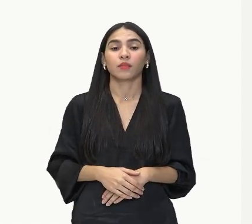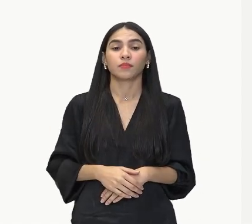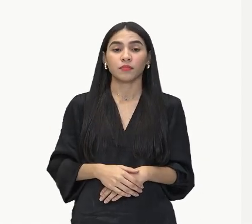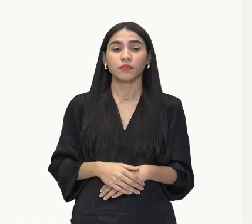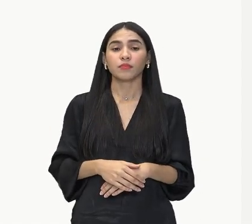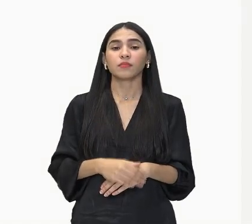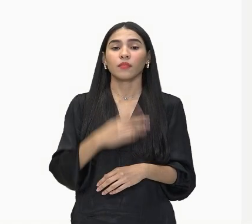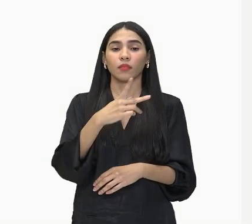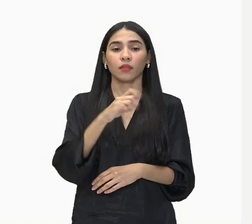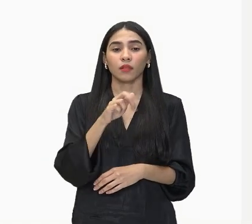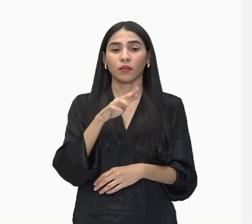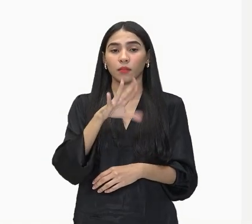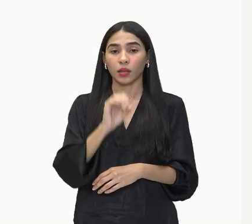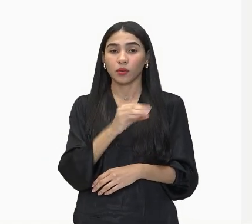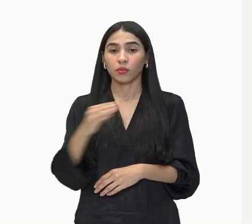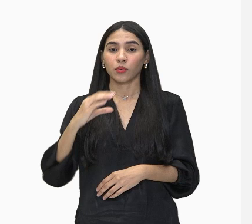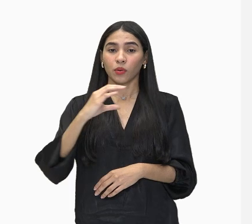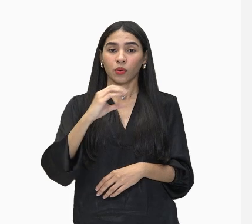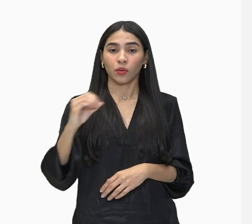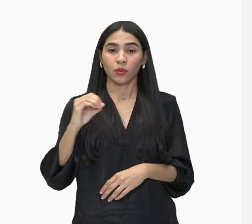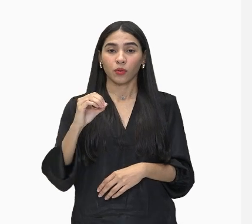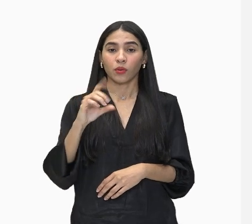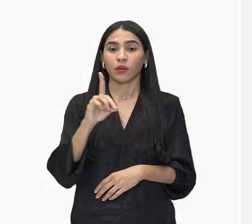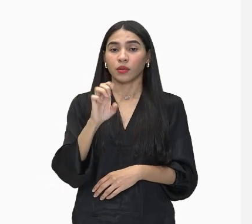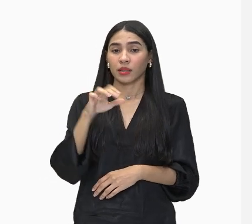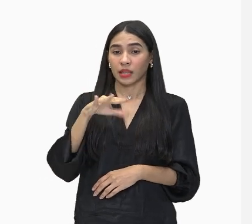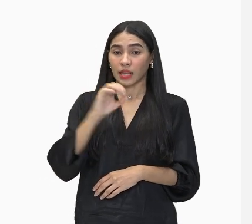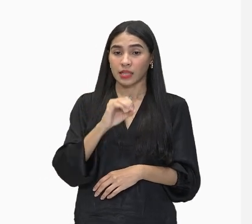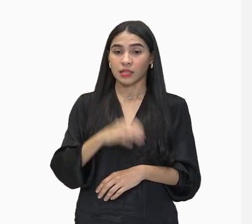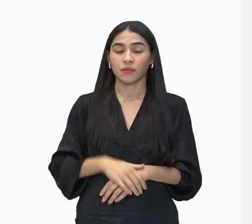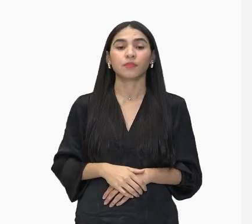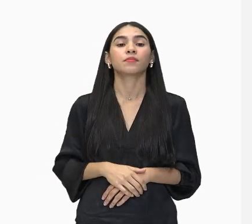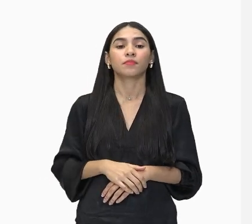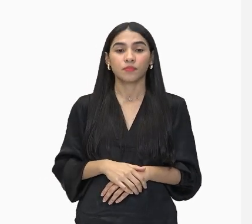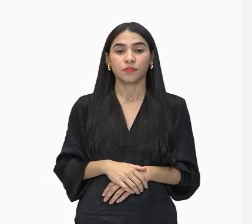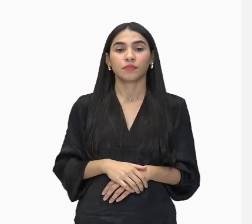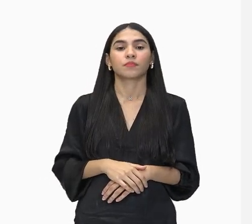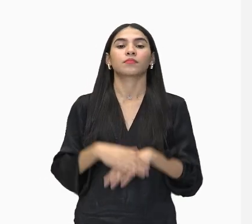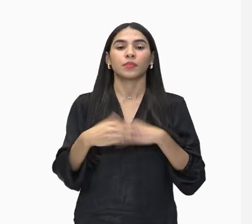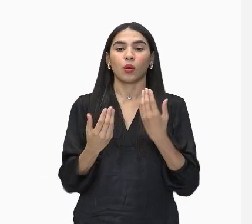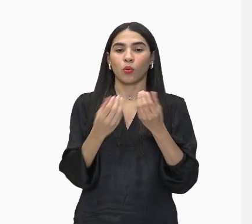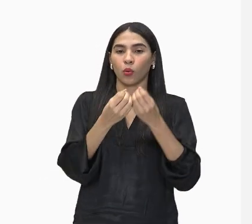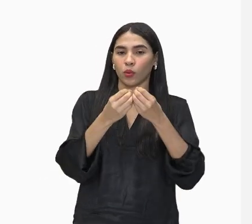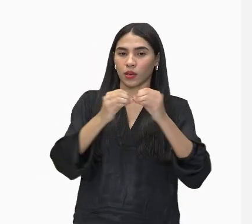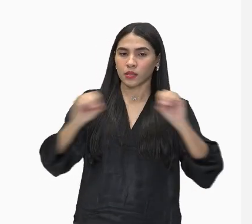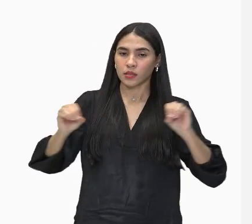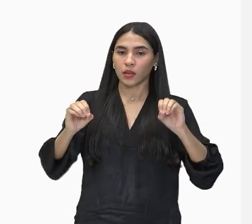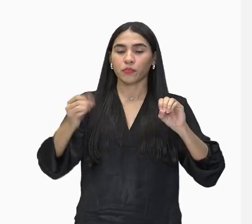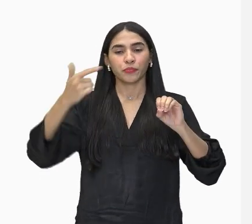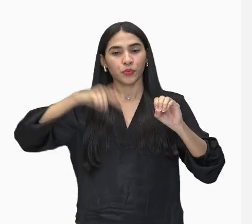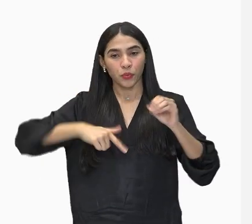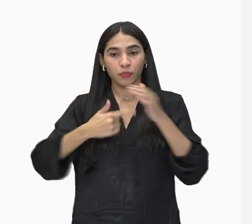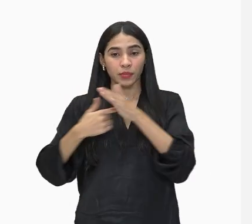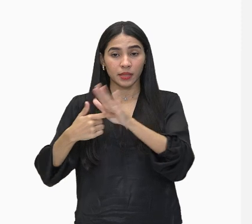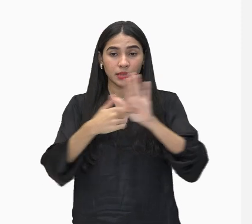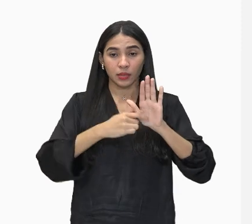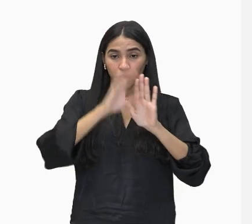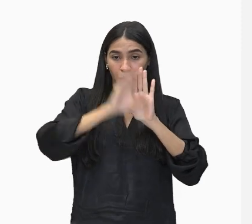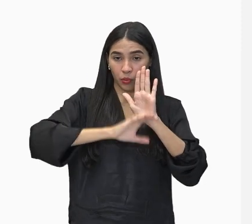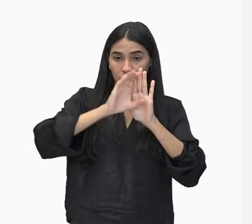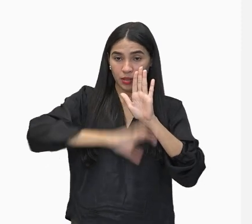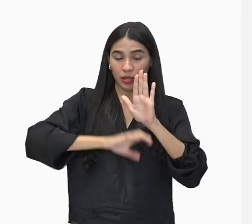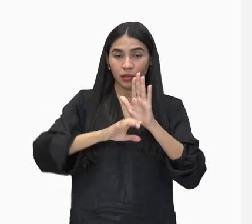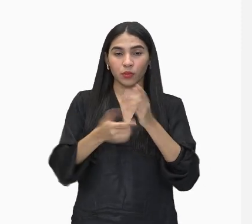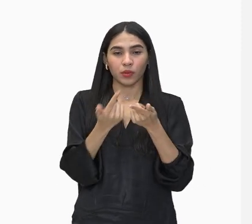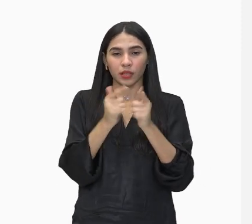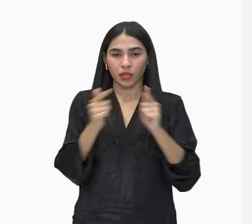por coordenação. Então vamos lá. O período composto por coordenação, mais uma vez trazendo aí o conceito de um